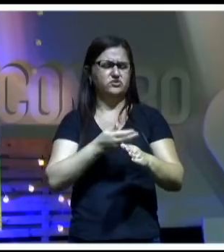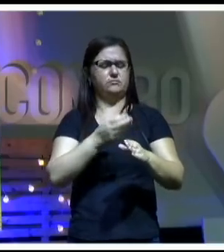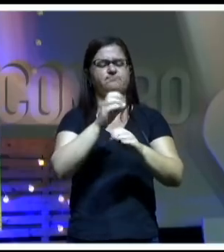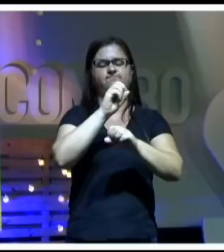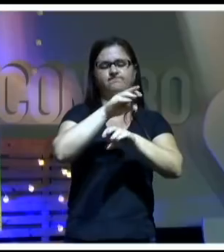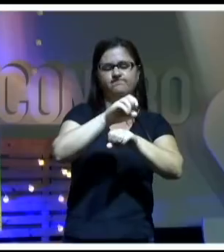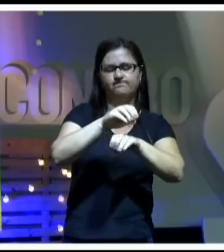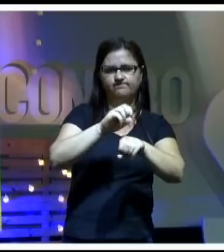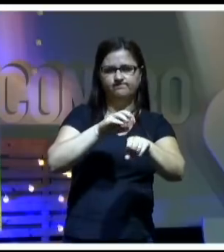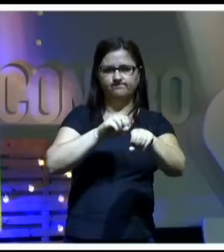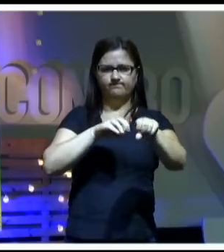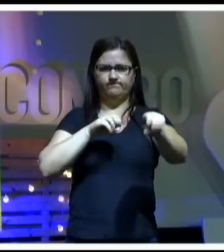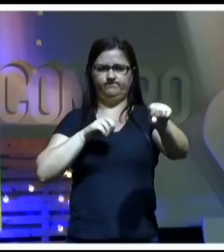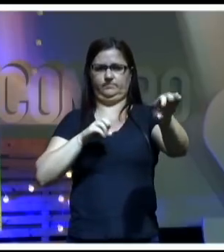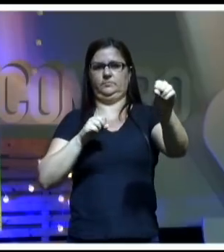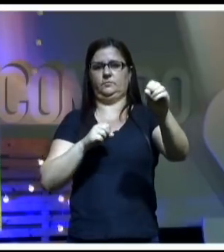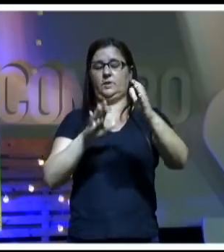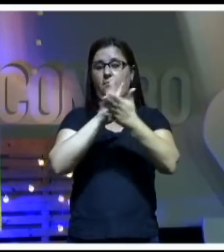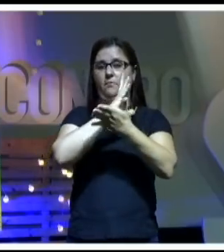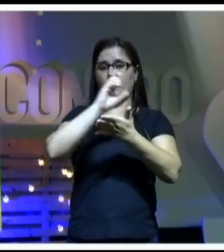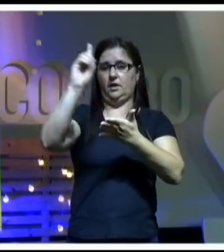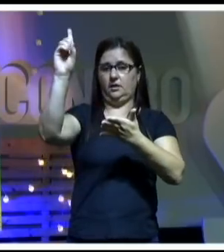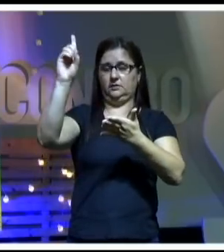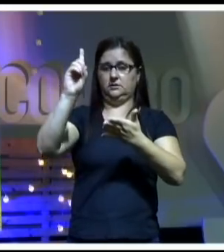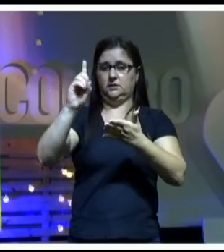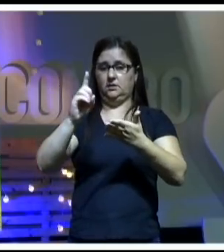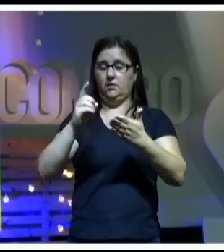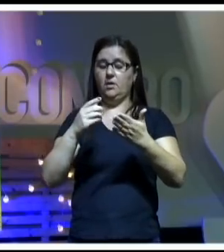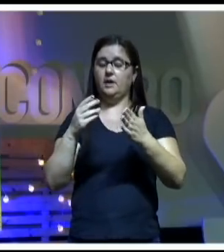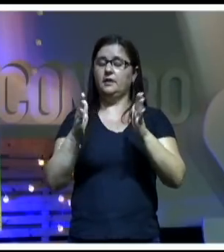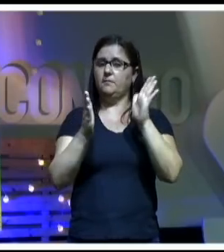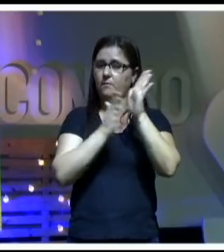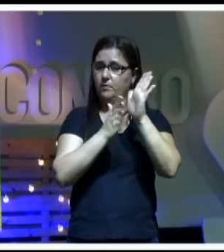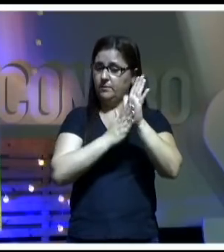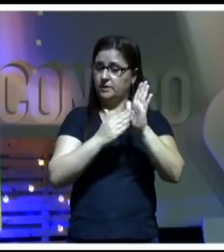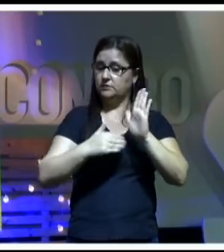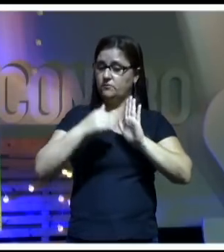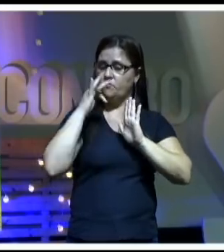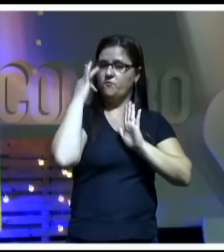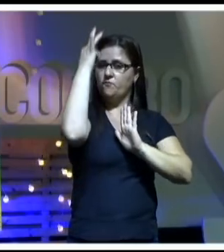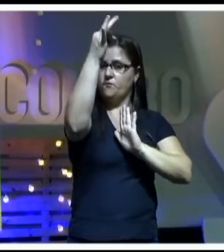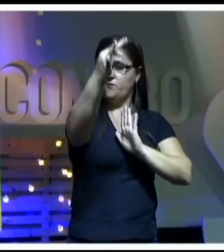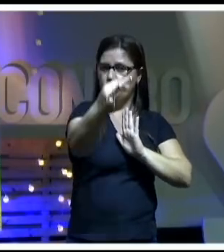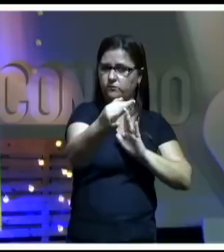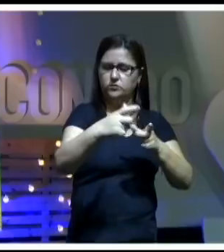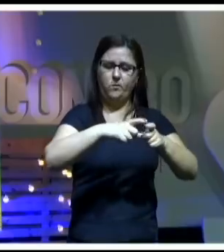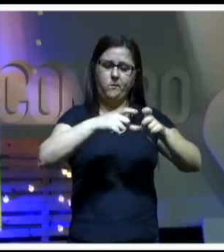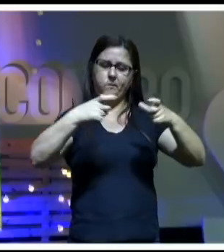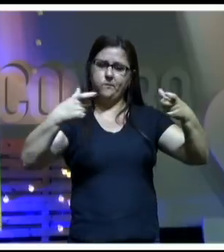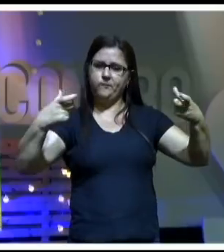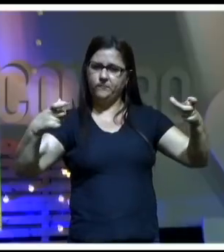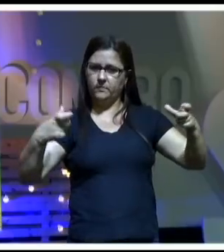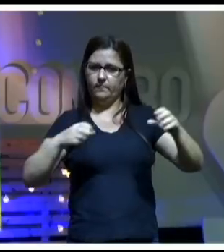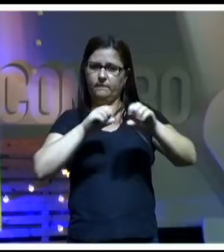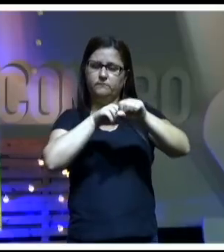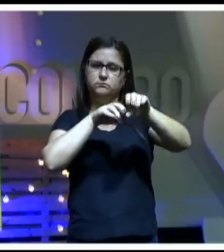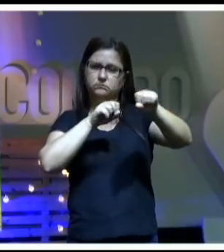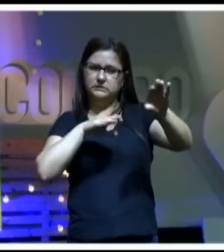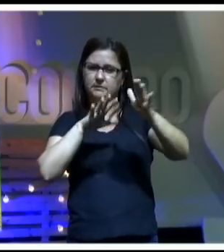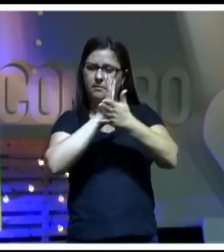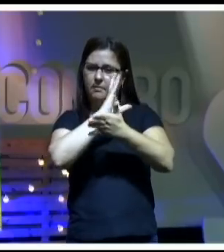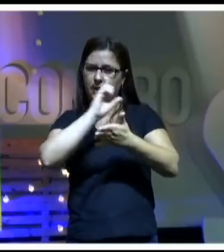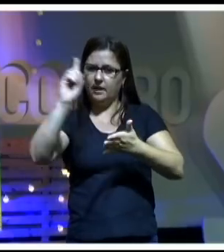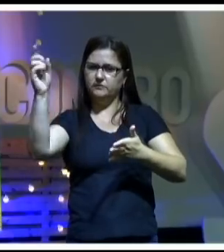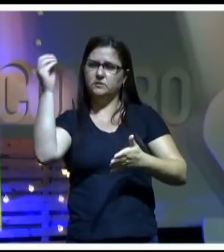híbridos e não tradicionais e promete que a próxima transição continuará a expandir as opções de ensino tradicional